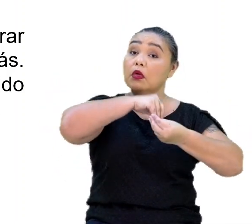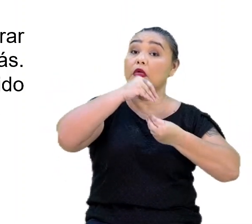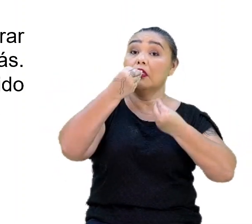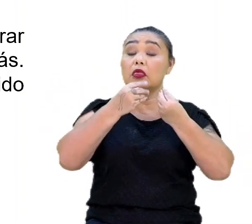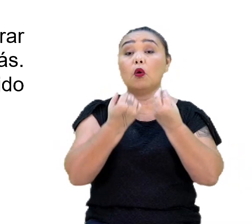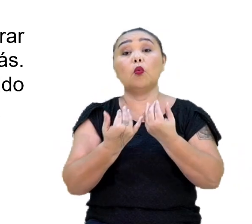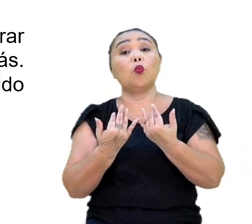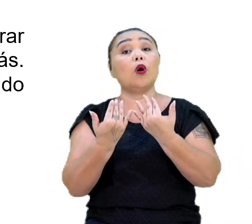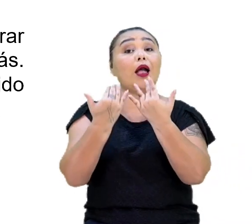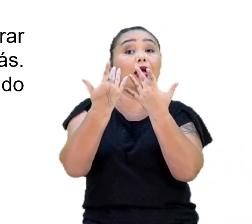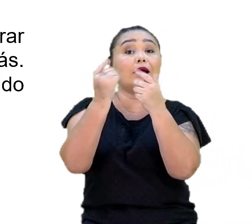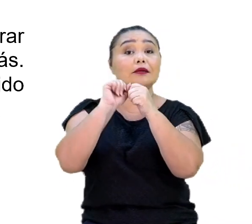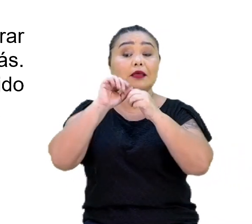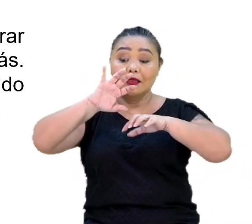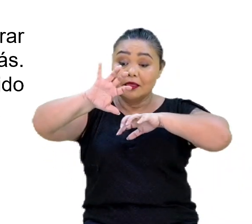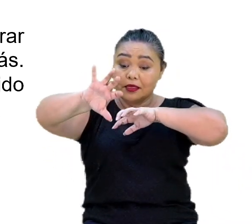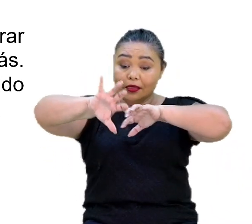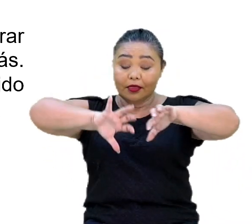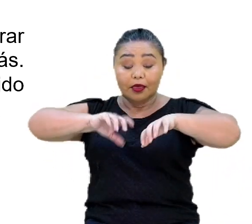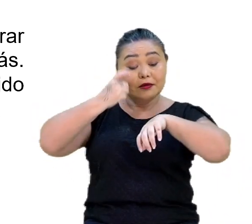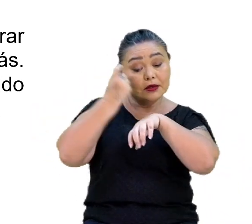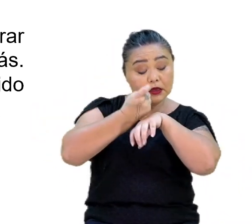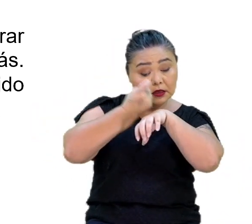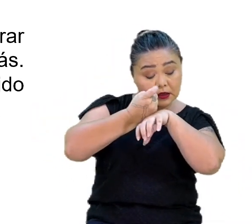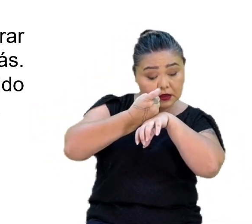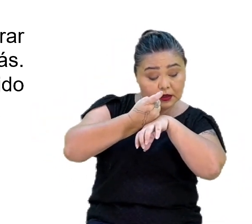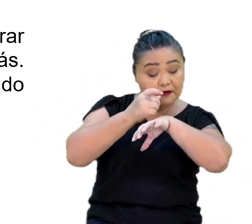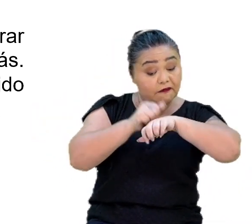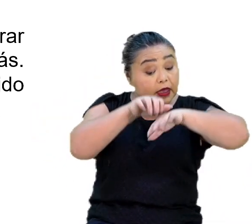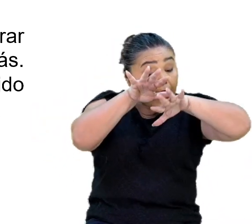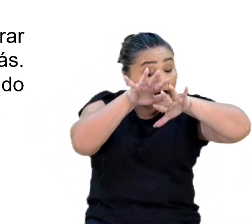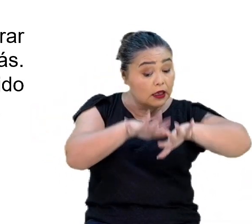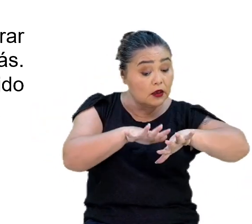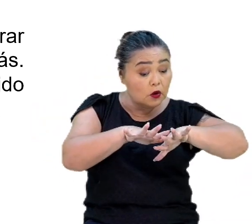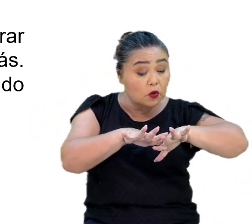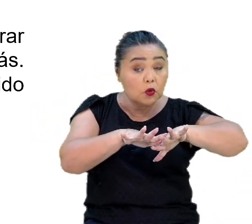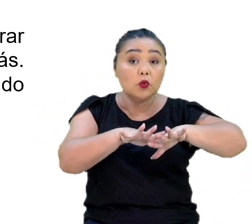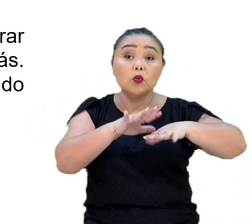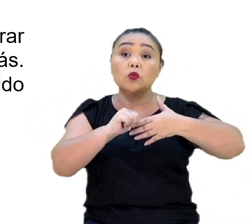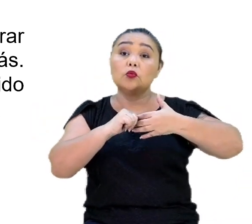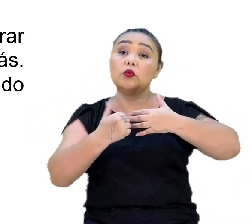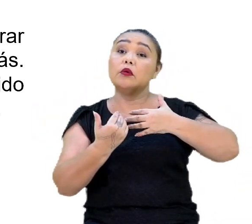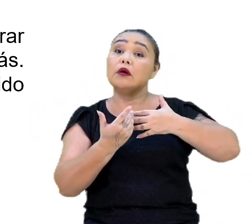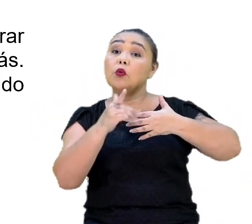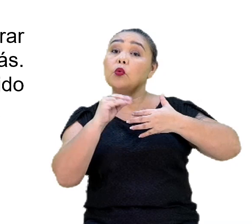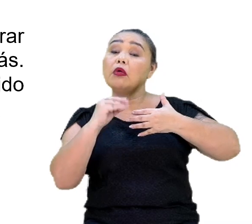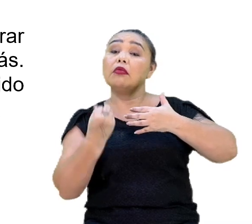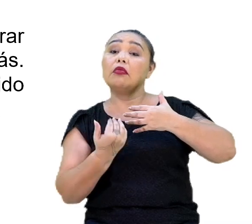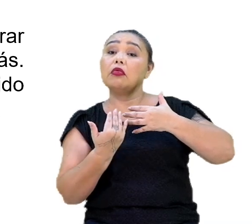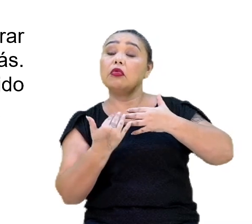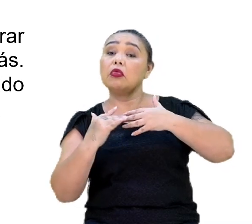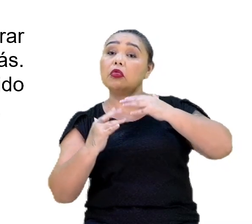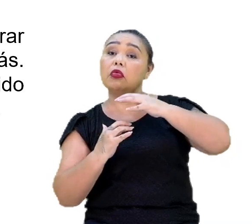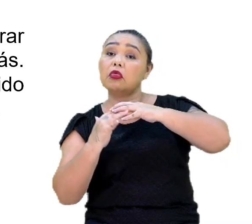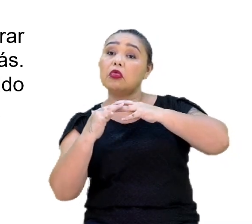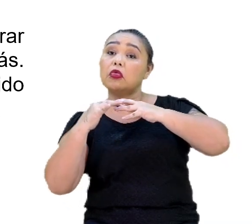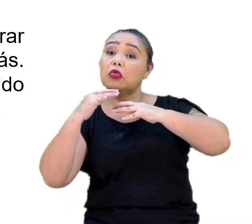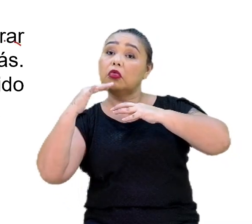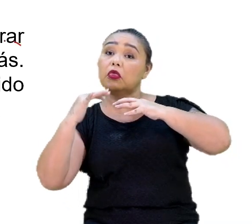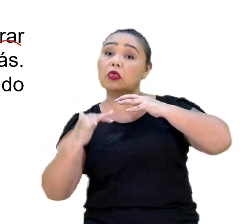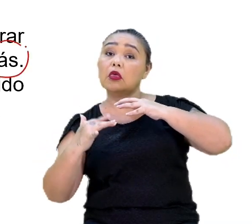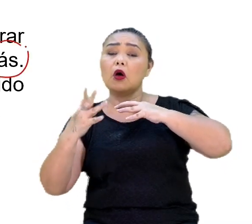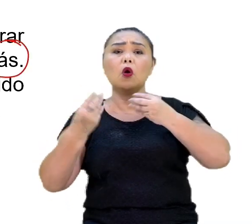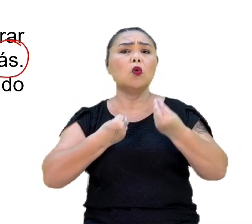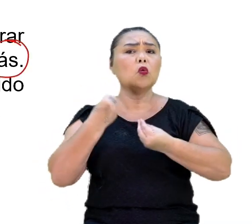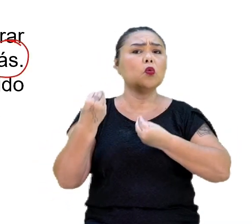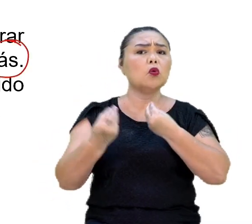gás, fazendo com que essa parte sólida fique retida no filtro e a parte líquida ou gás passe direto. Como assim,